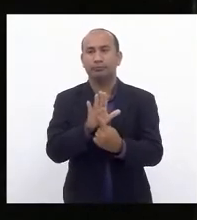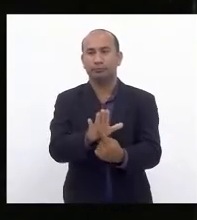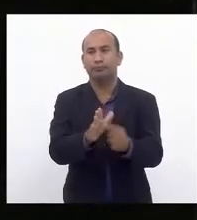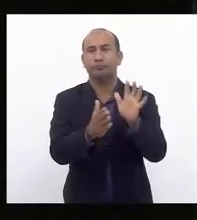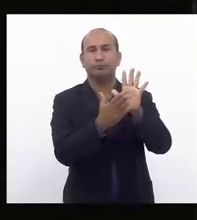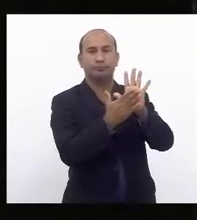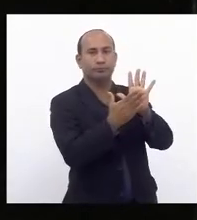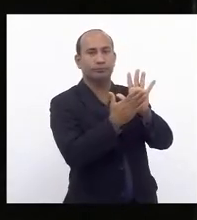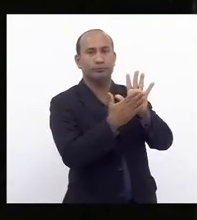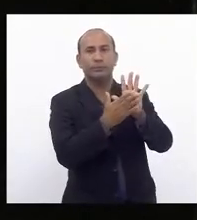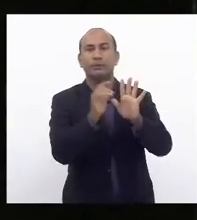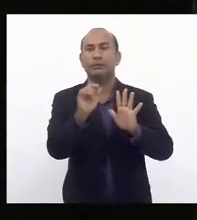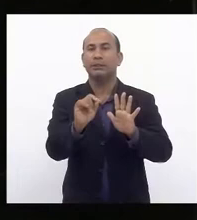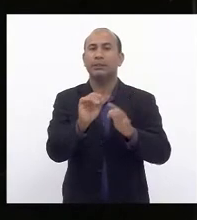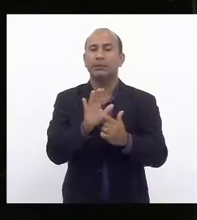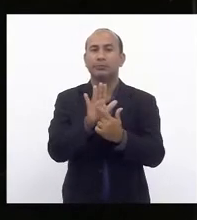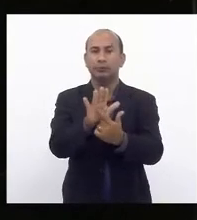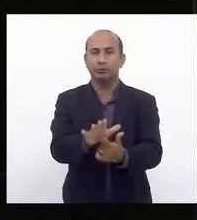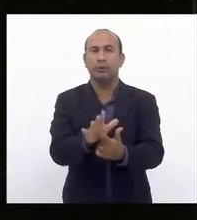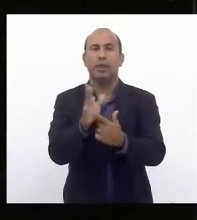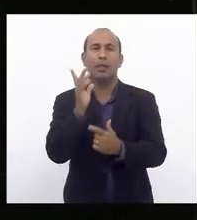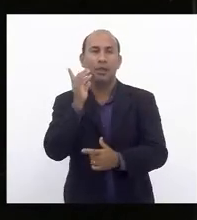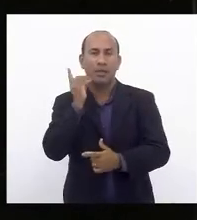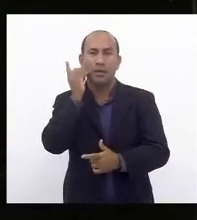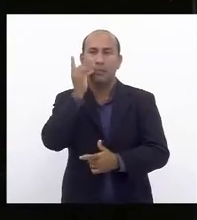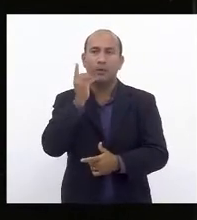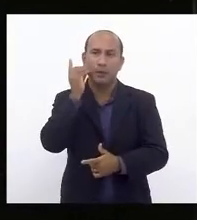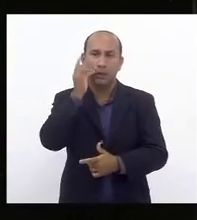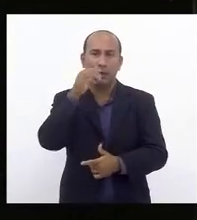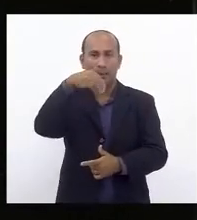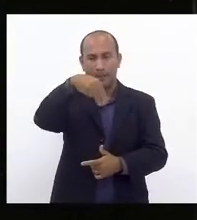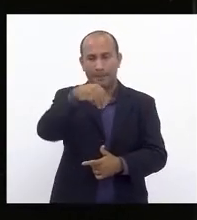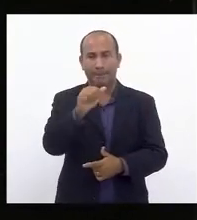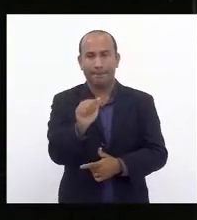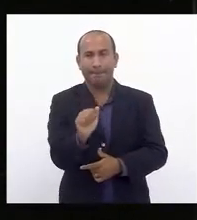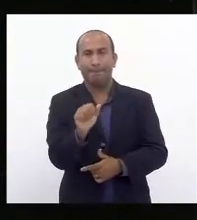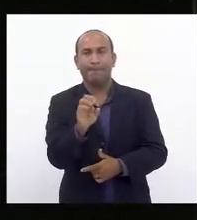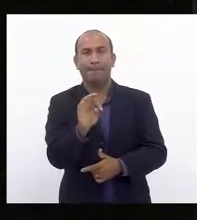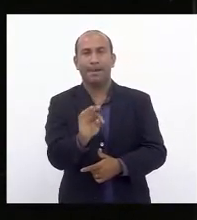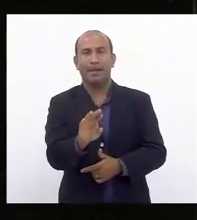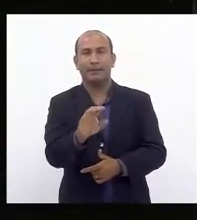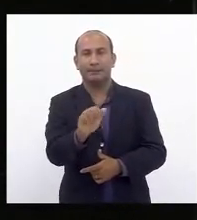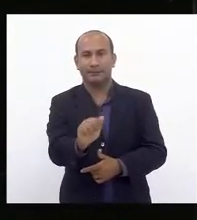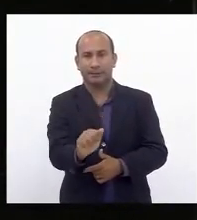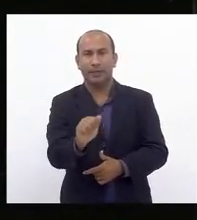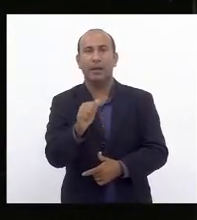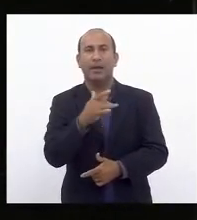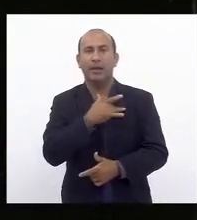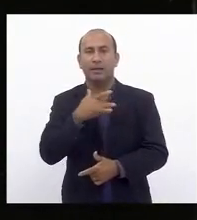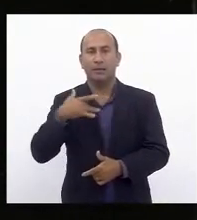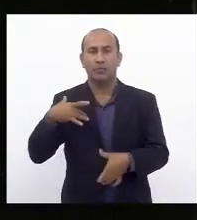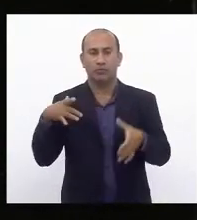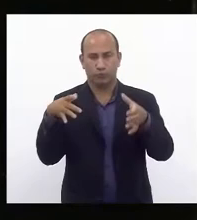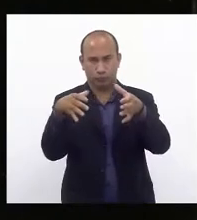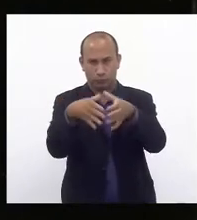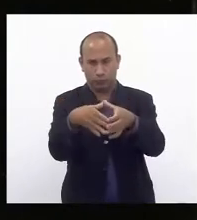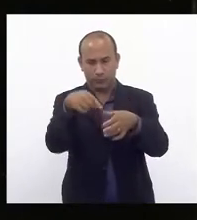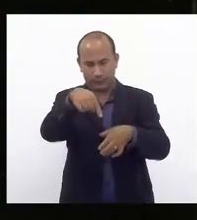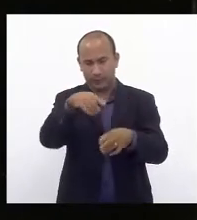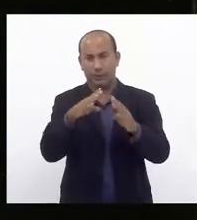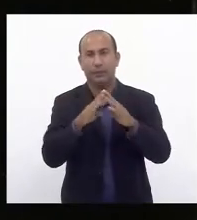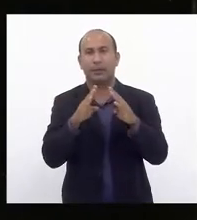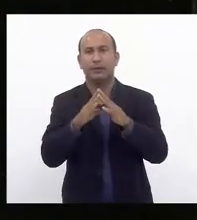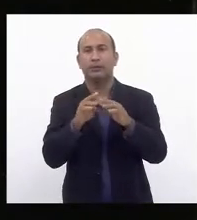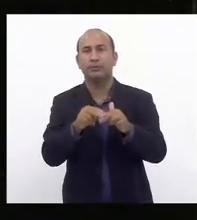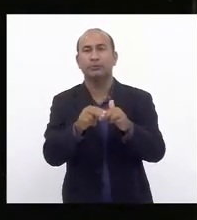foi levada pela deputada Marta Rocha enquanto presidente da Comissão de Saúde dessa casa, que